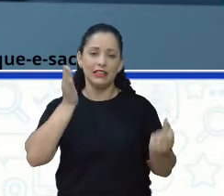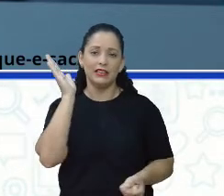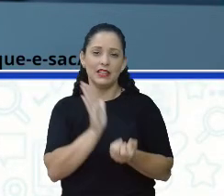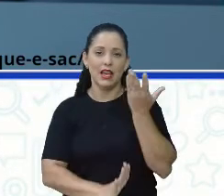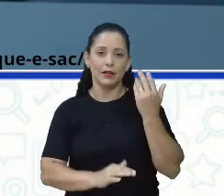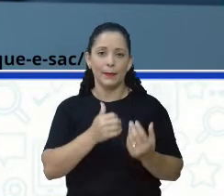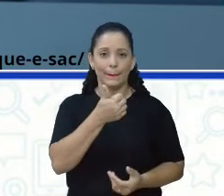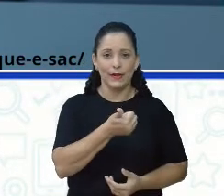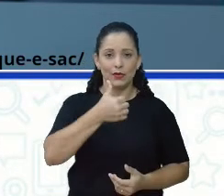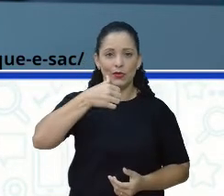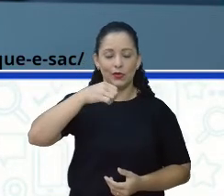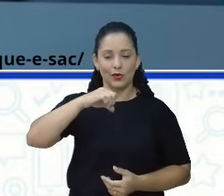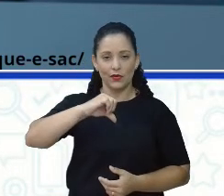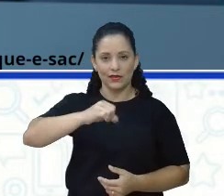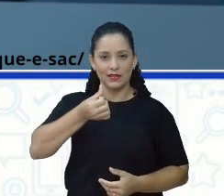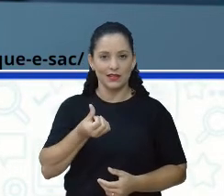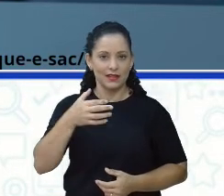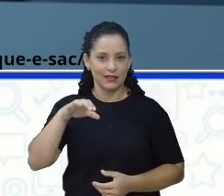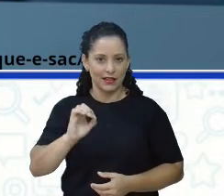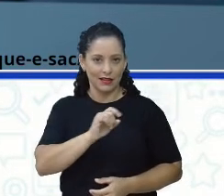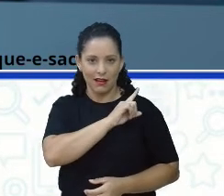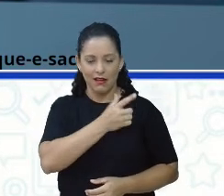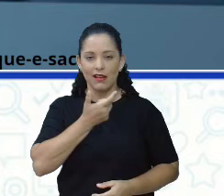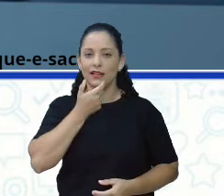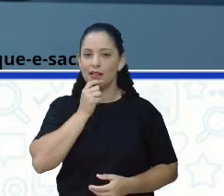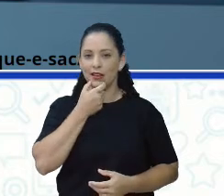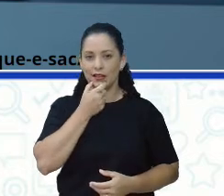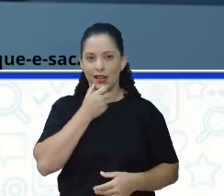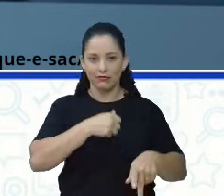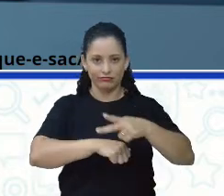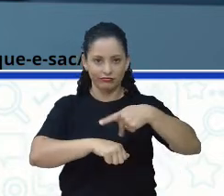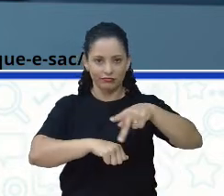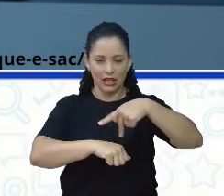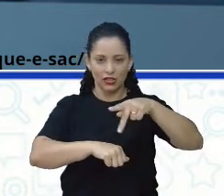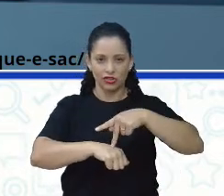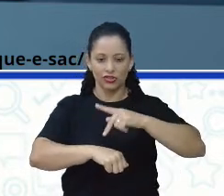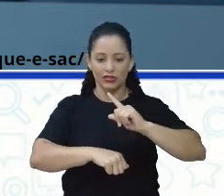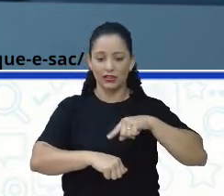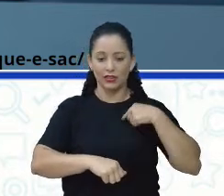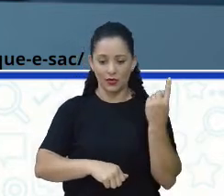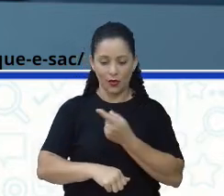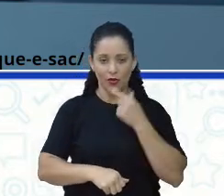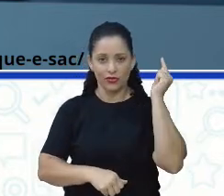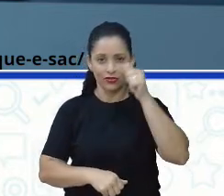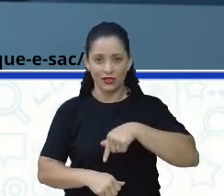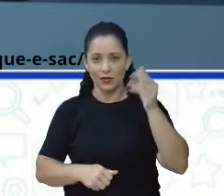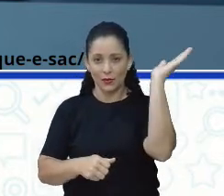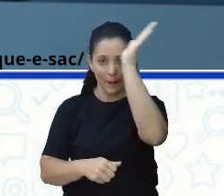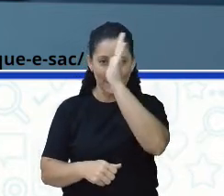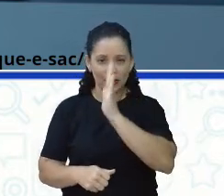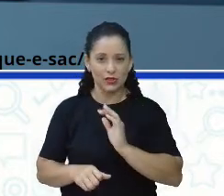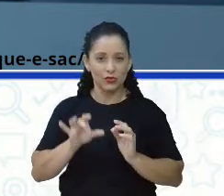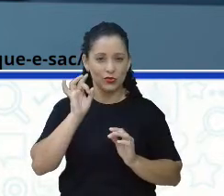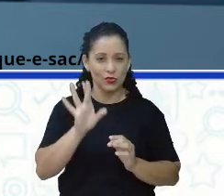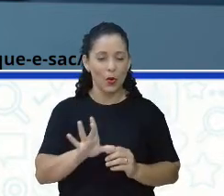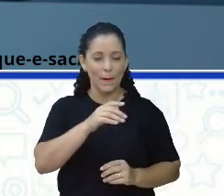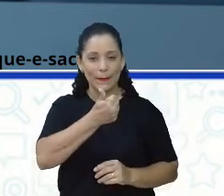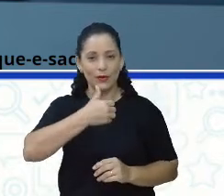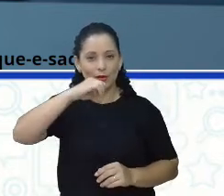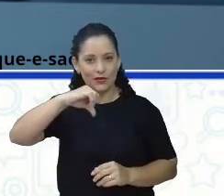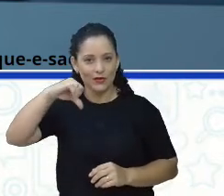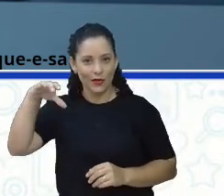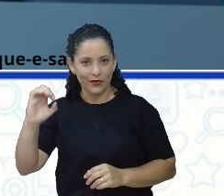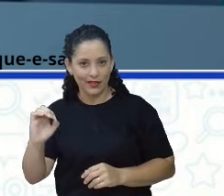eles estão bem mais avançados que a gente, né? A gente só vai ter telefone aí a partir da década de 90 no Brasil, mas lá em 60